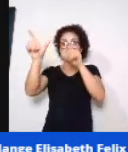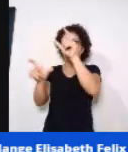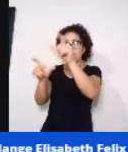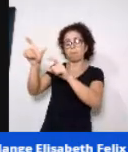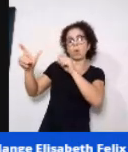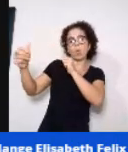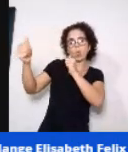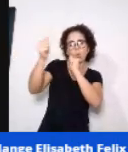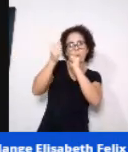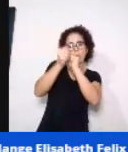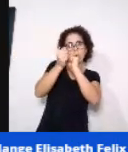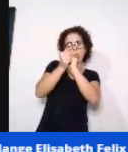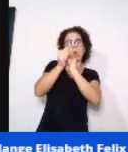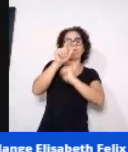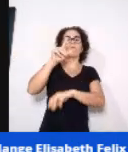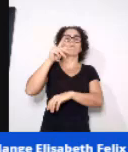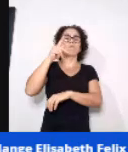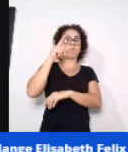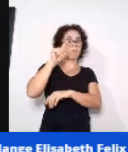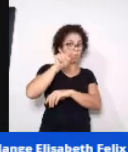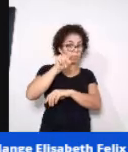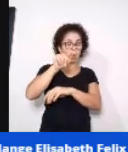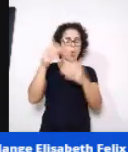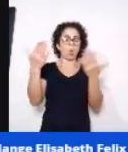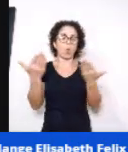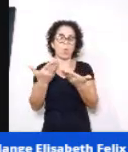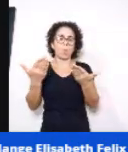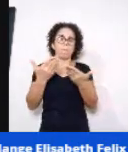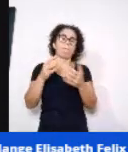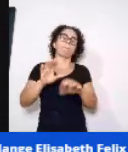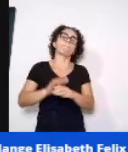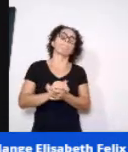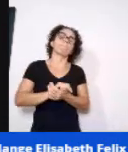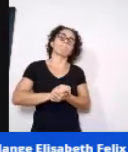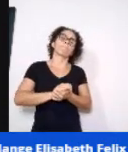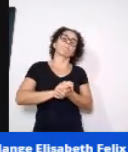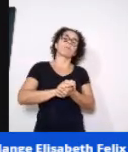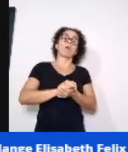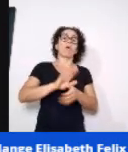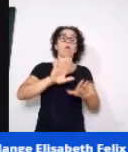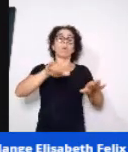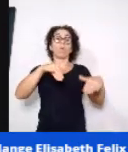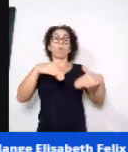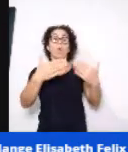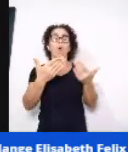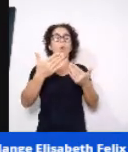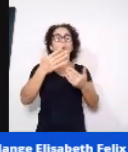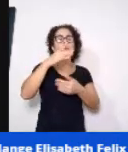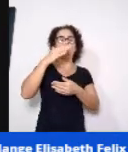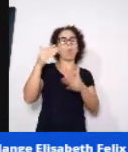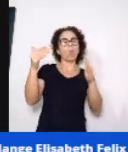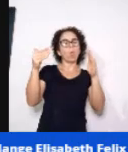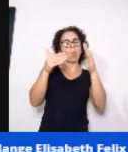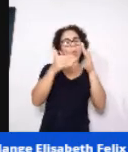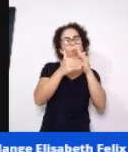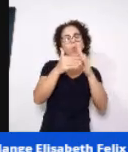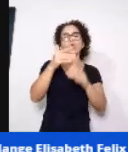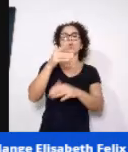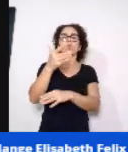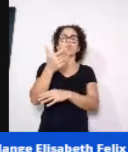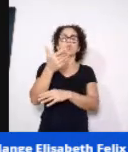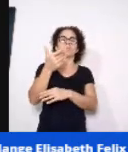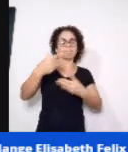tá? Qual foi o último investimento que você fez para você mesmo? Estou falando só de questão